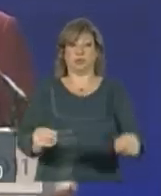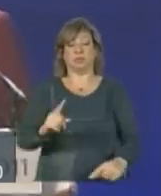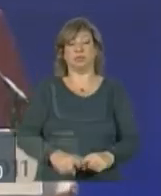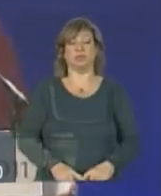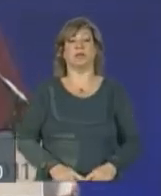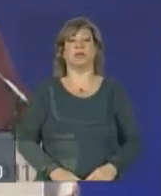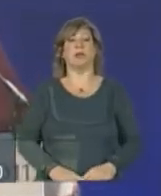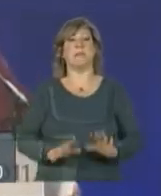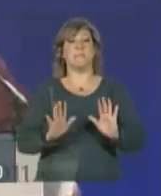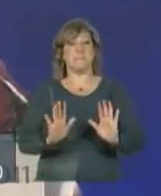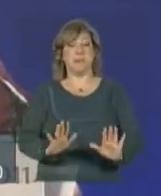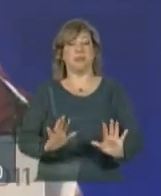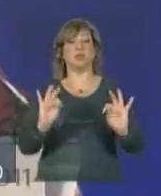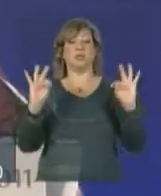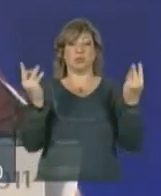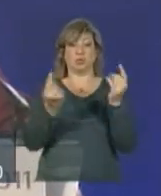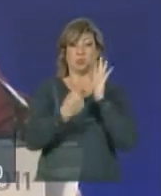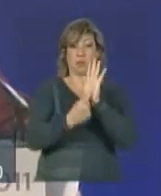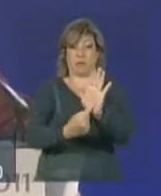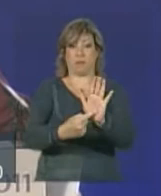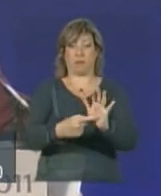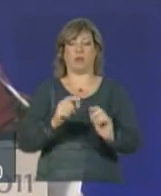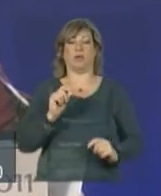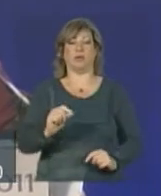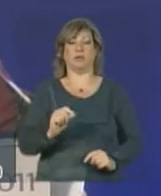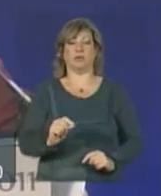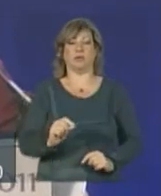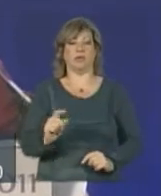inteiramente, mas tudo indica que não vai haver,